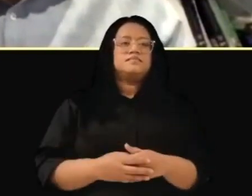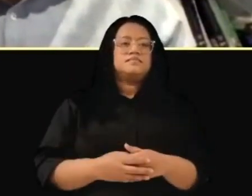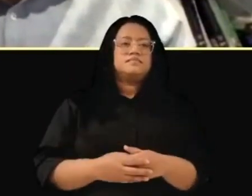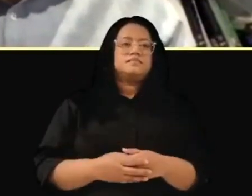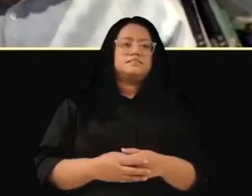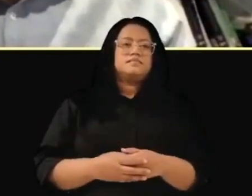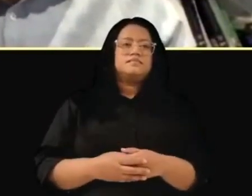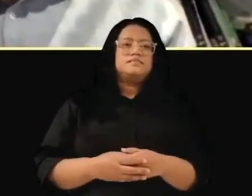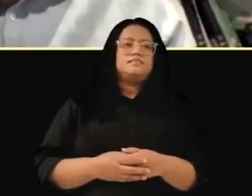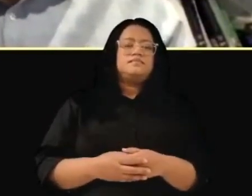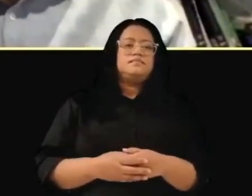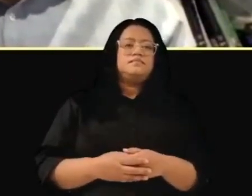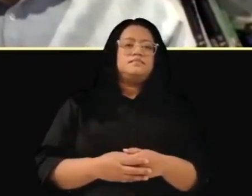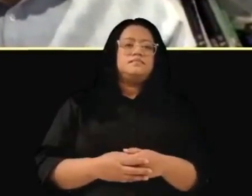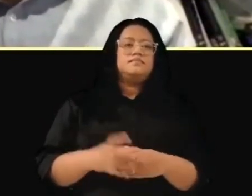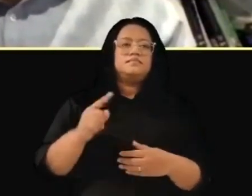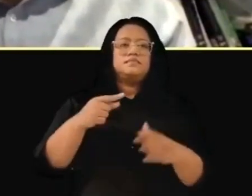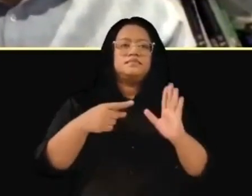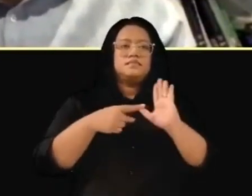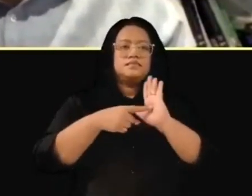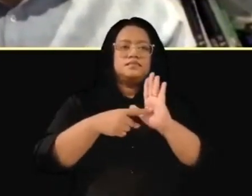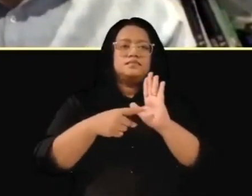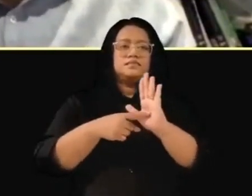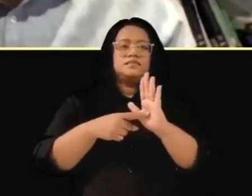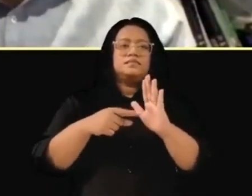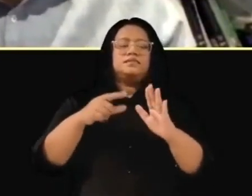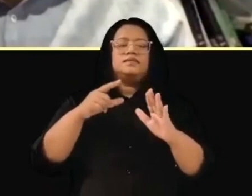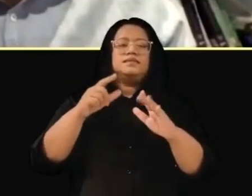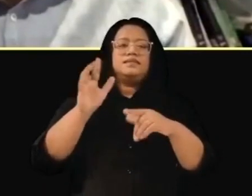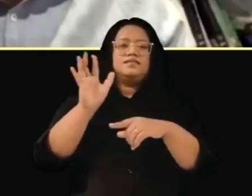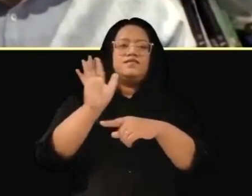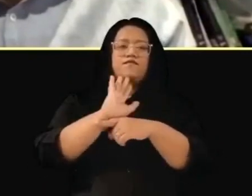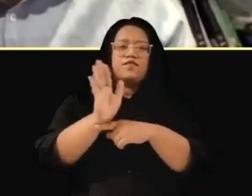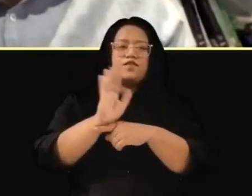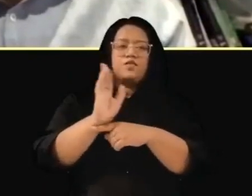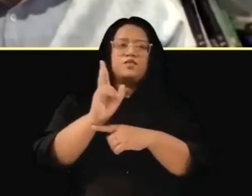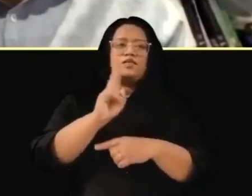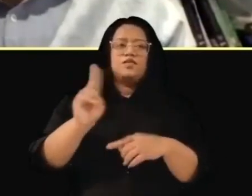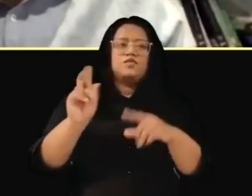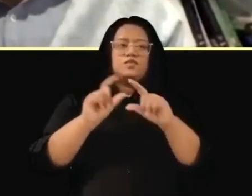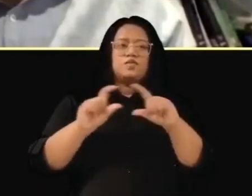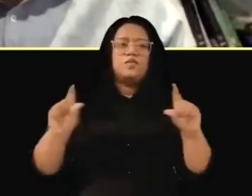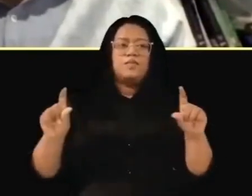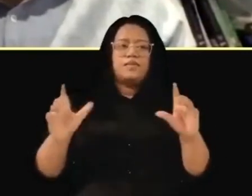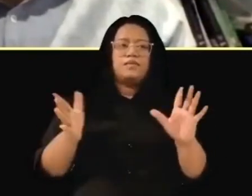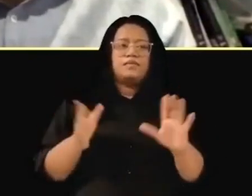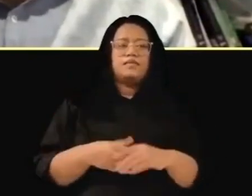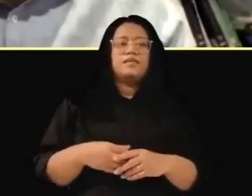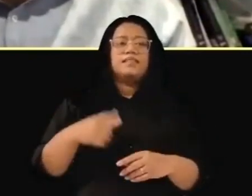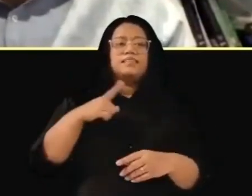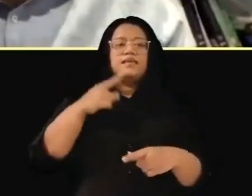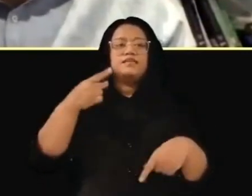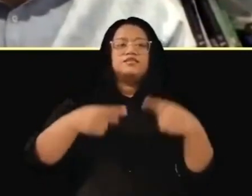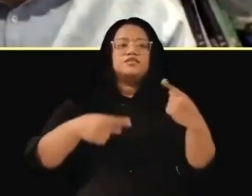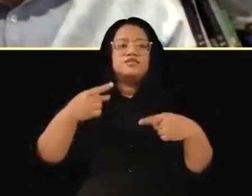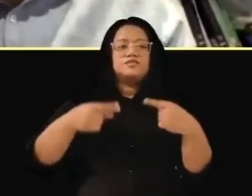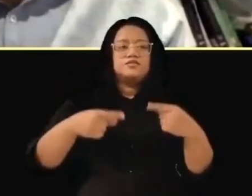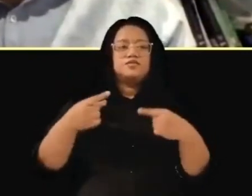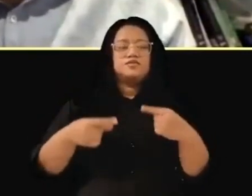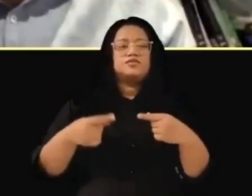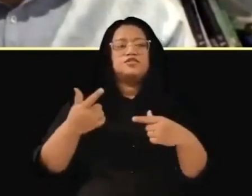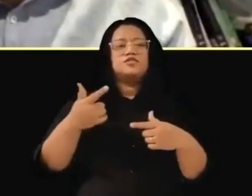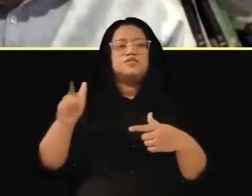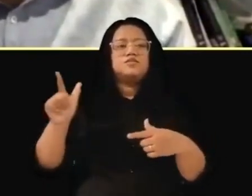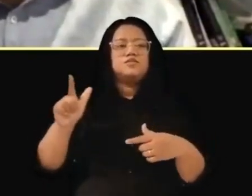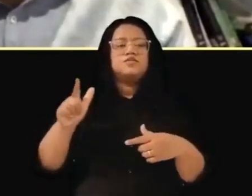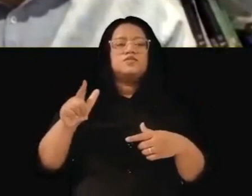tempo, apresentava para meus alunos um filme chamado Blade Runner, né? E discutimos o filme em sala de aula, depois apresentava outro, chamado